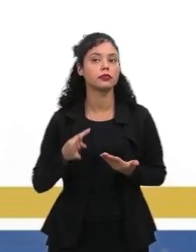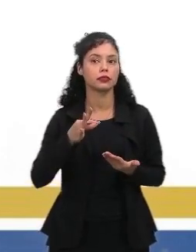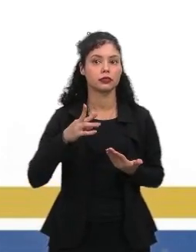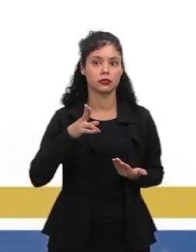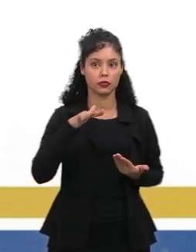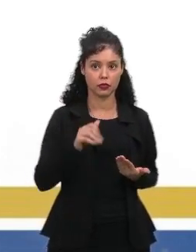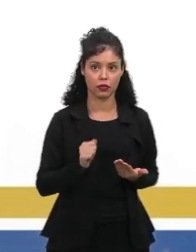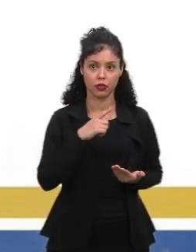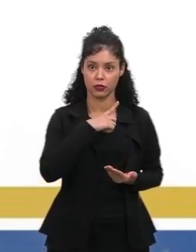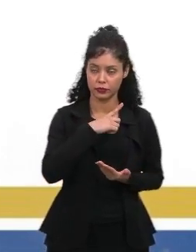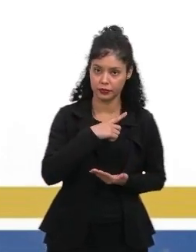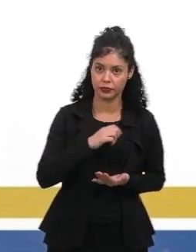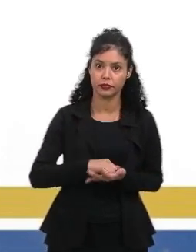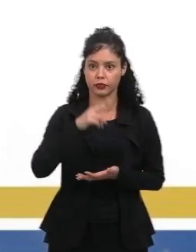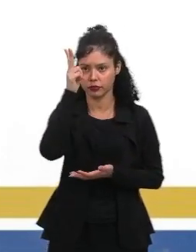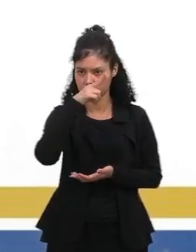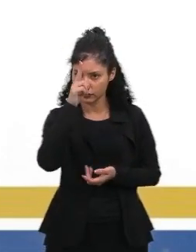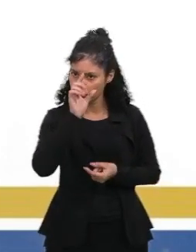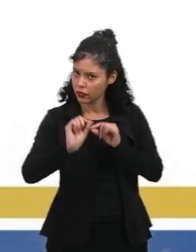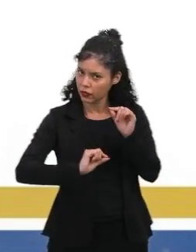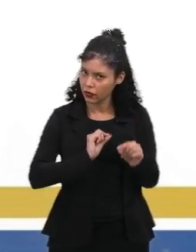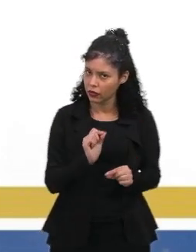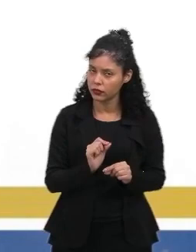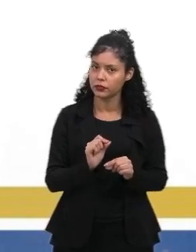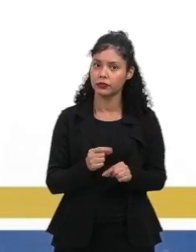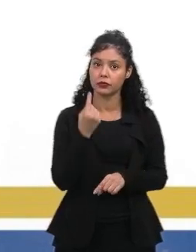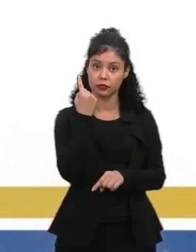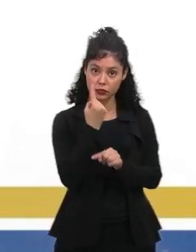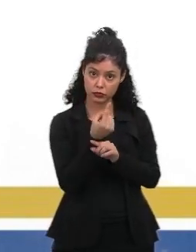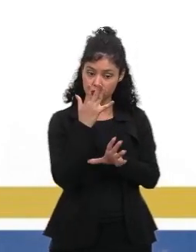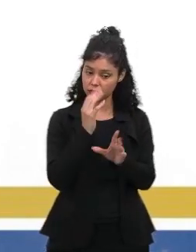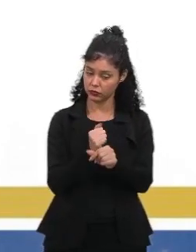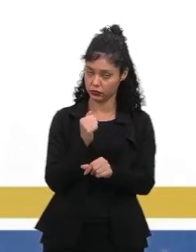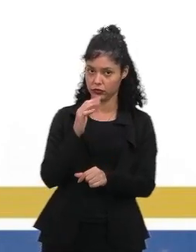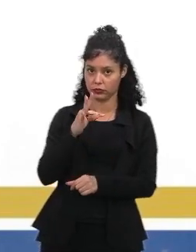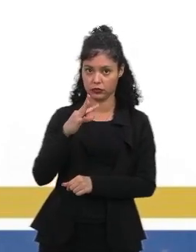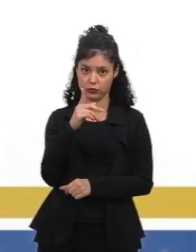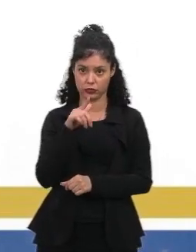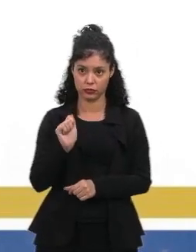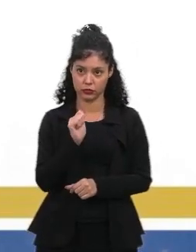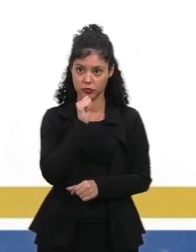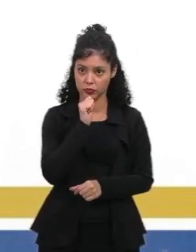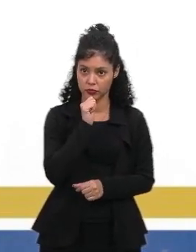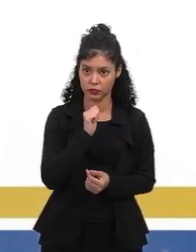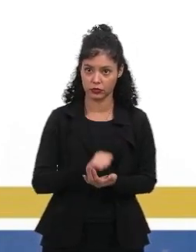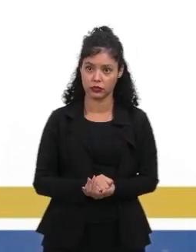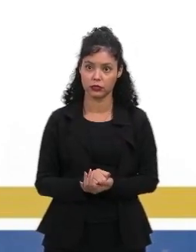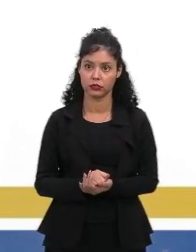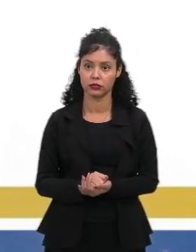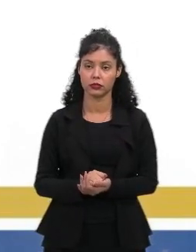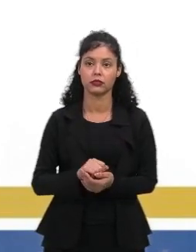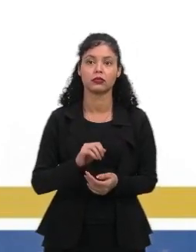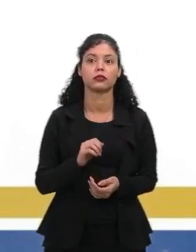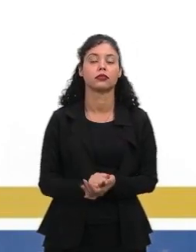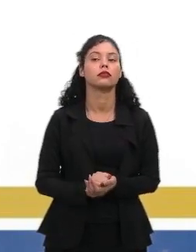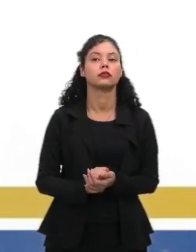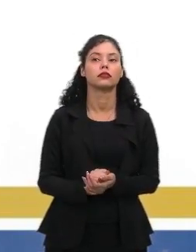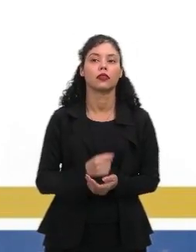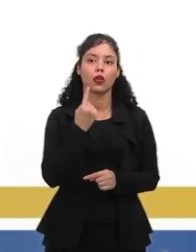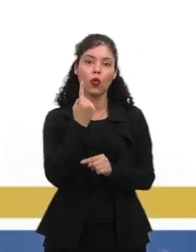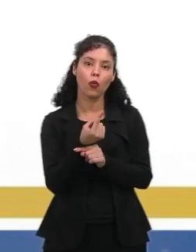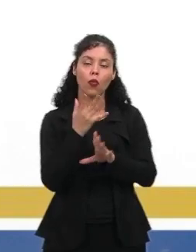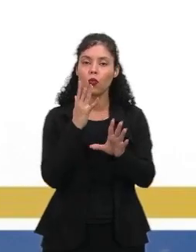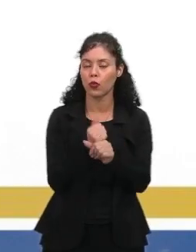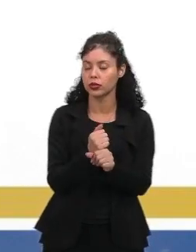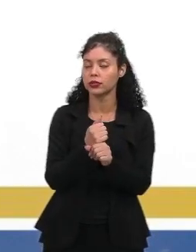sendo incidida. Lembrar que a taxa, né, era 1 mais a taxa. Se aqui eu já tenho 1, a taxa vai ser quanto? 1 mais a